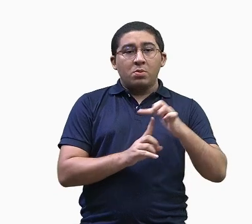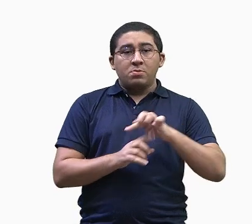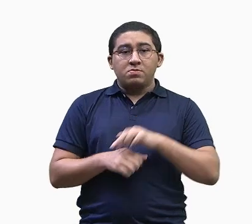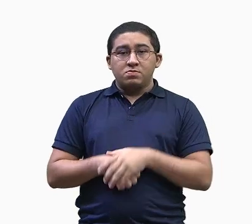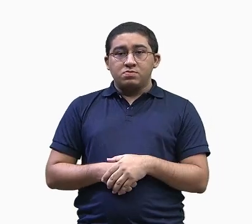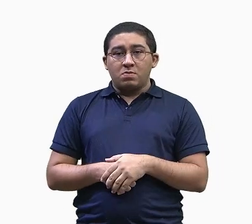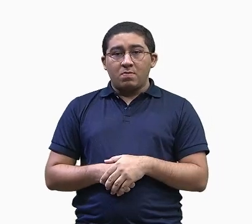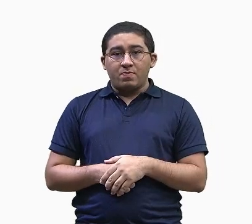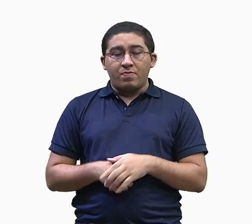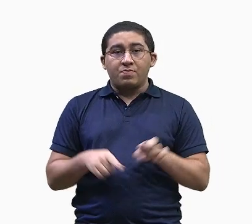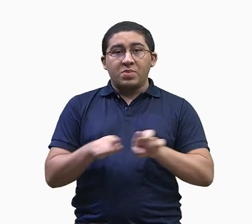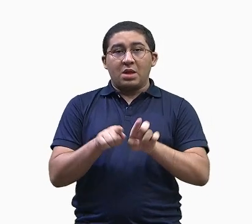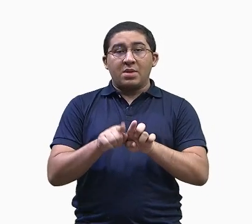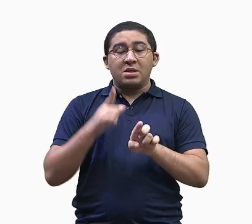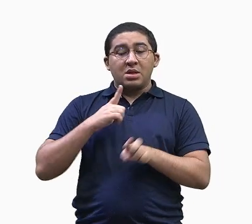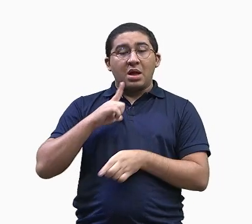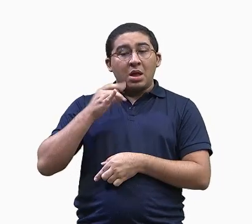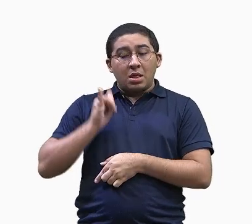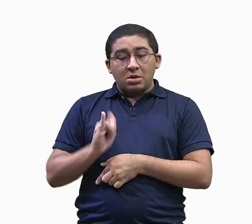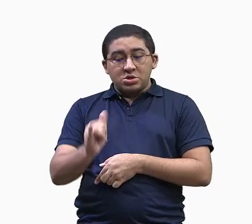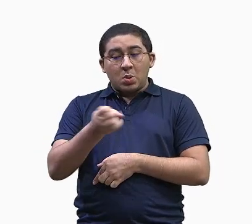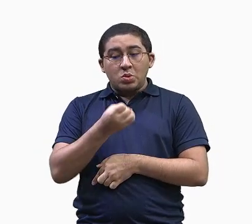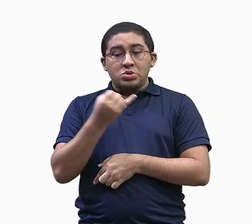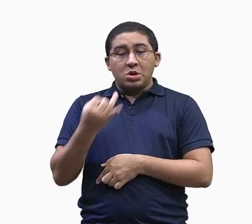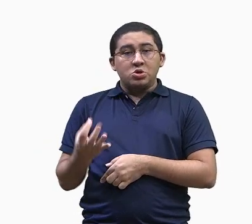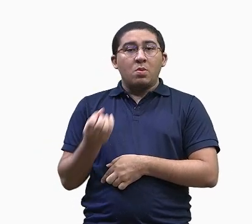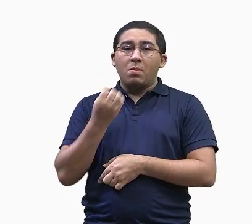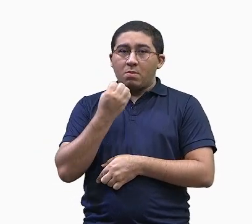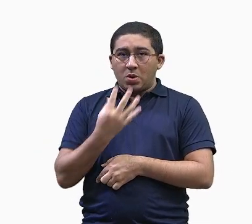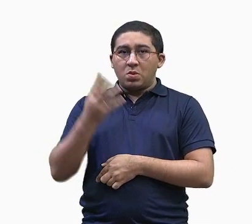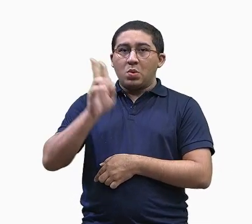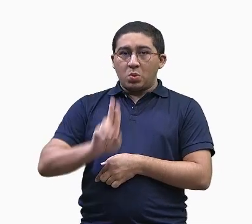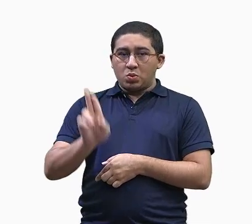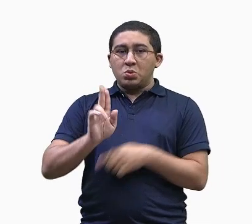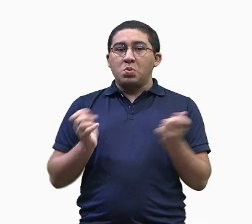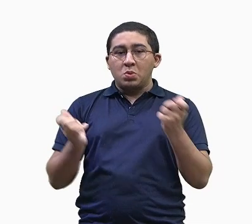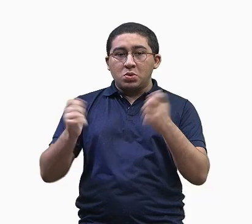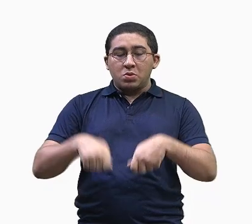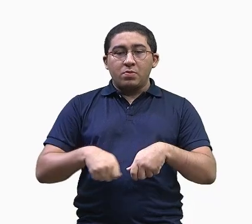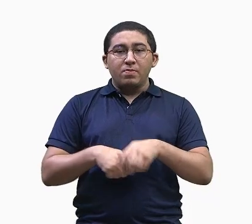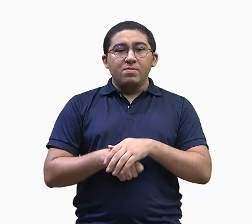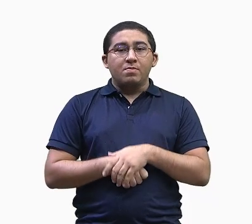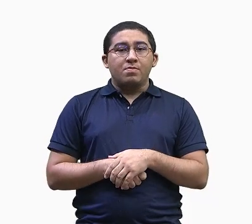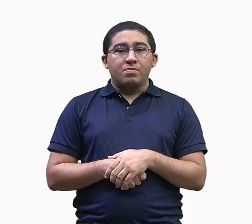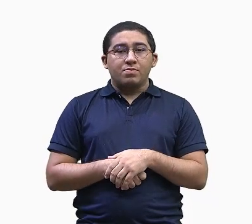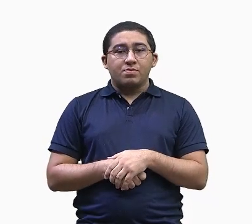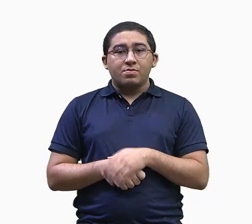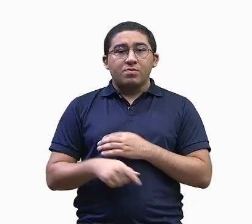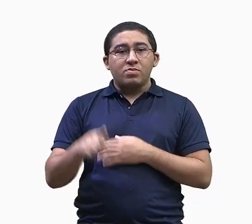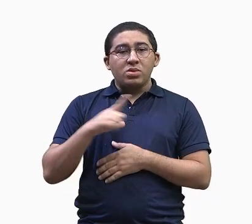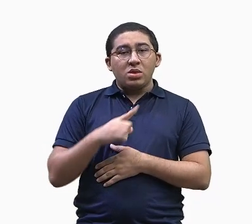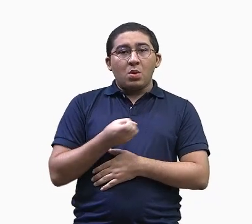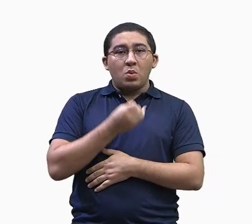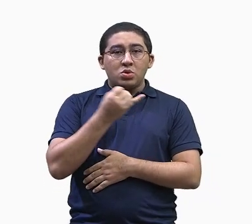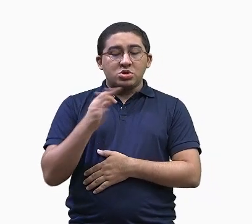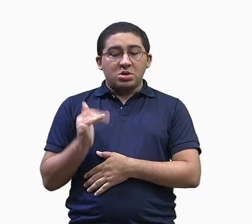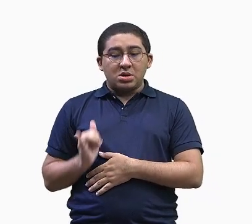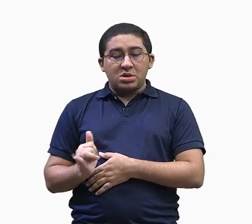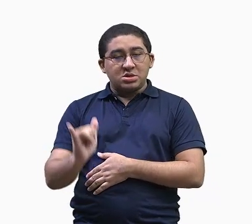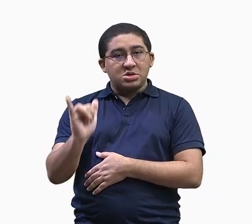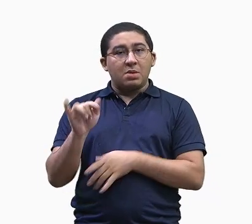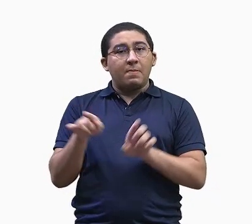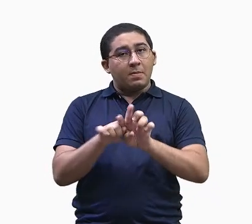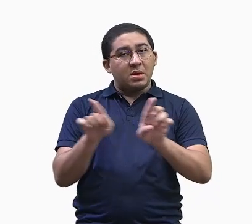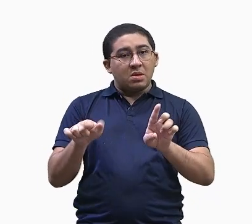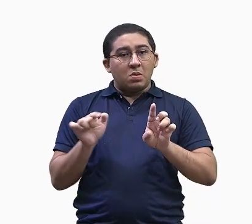alta densidade de energia, aí a gente pode verificar a grande quantidade de energia em um volume